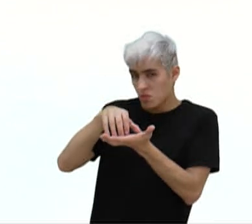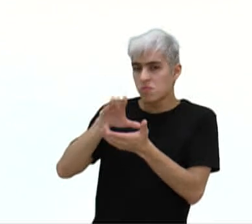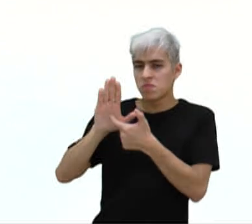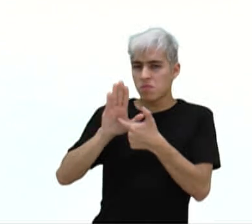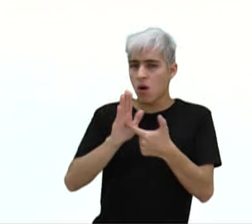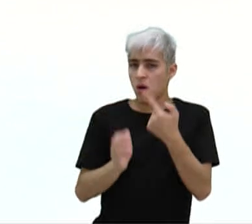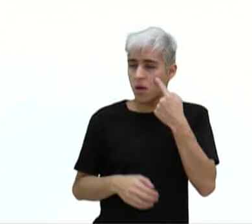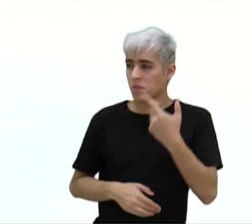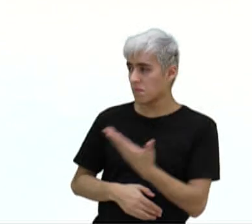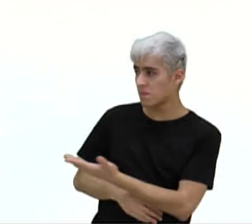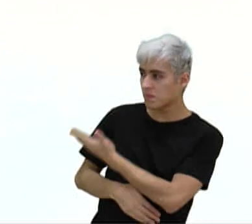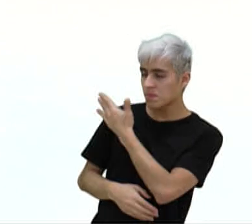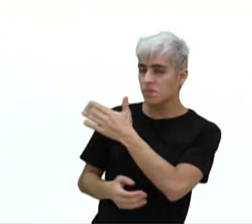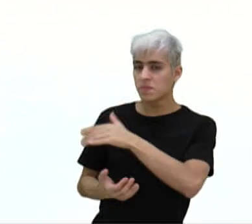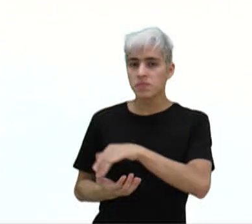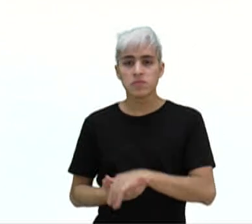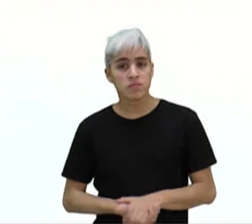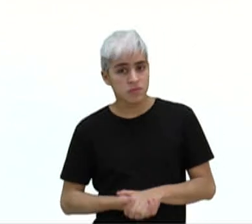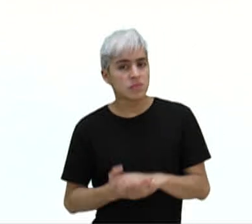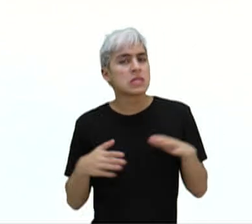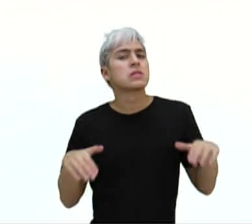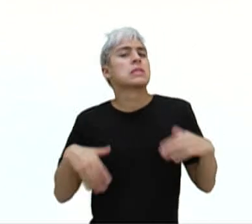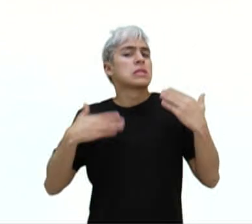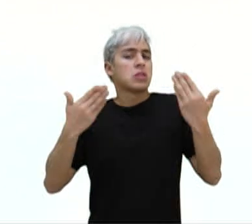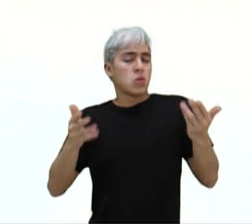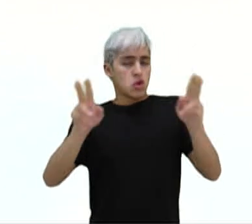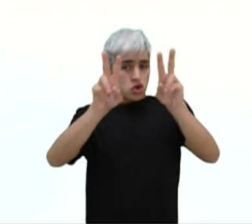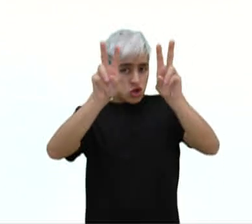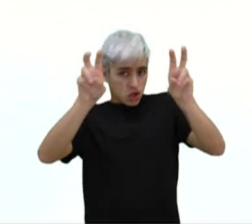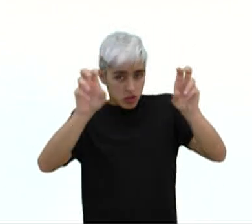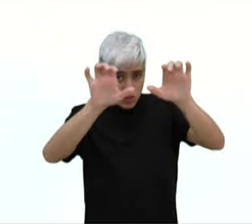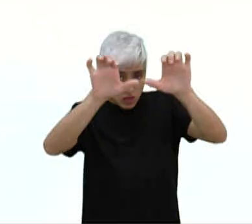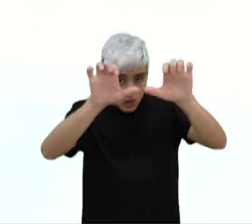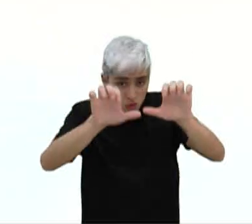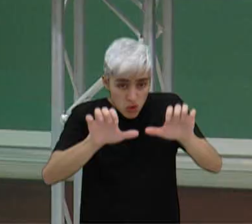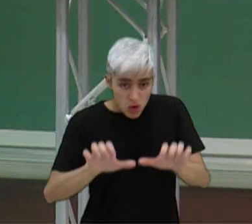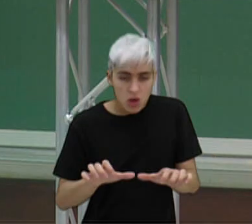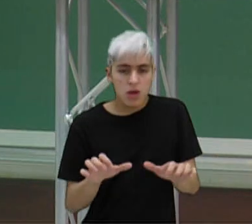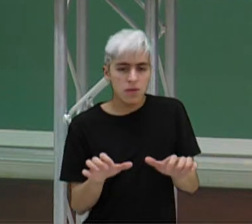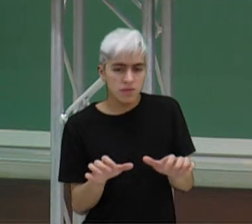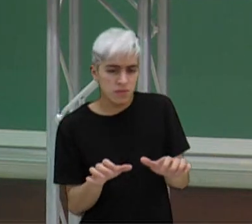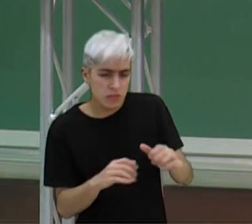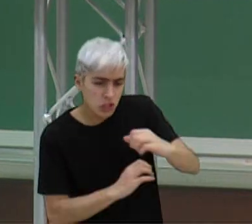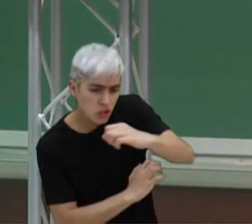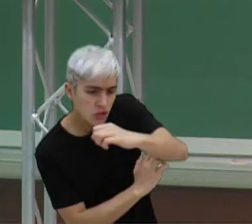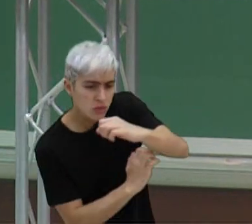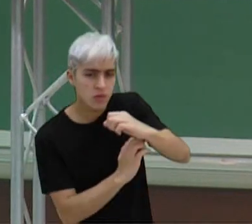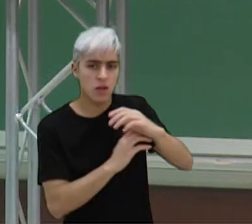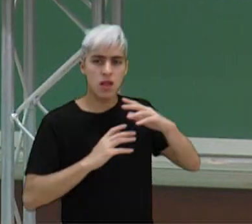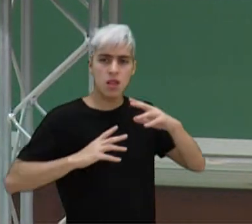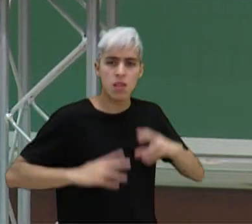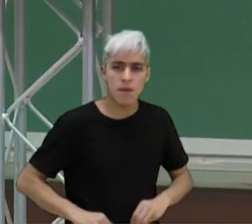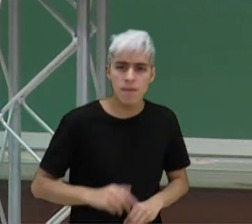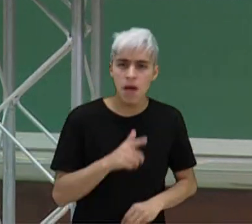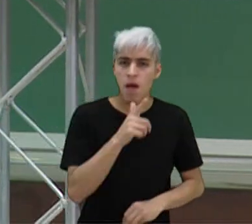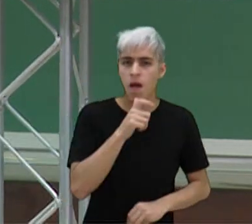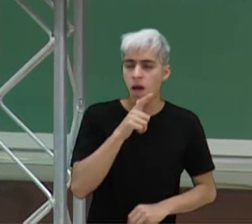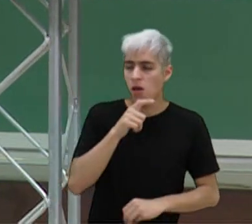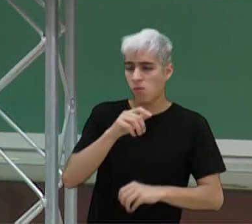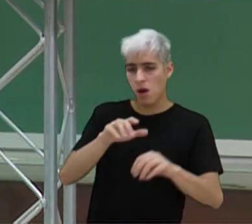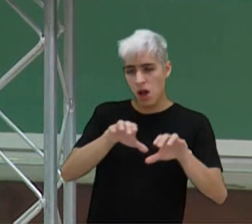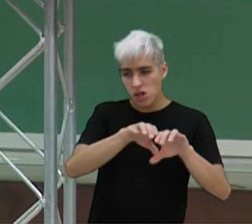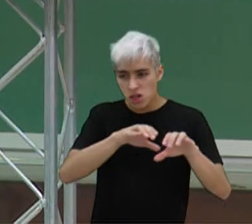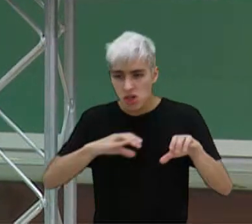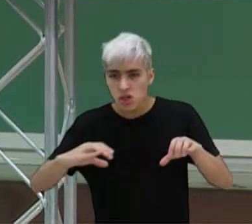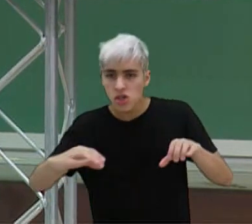Instituto Brasileiro de Geografia e Estatística. Então, no que diz respeito à infraestrutura de tratamento de água e tratamento de esgoto, o Paraná,